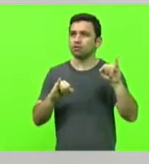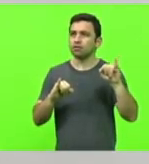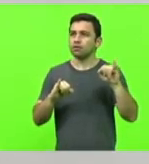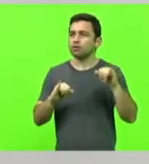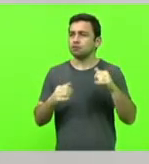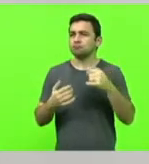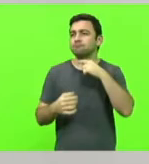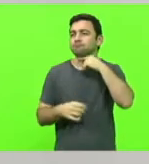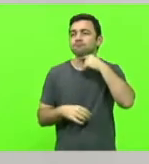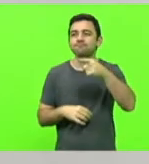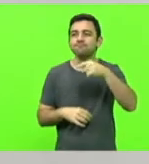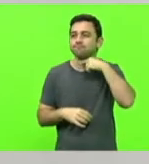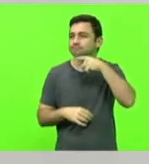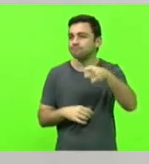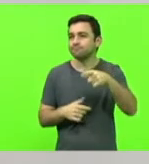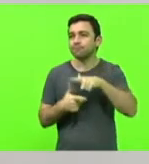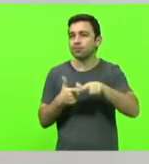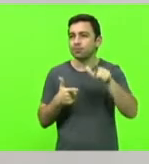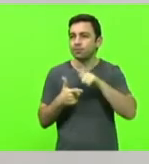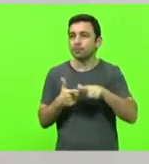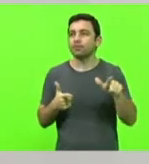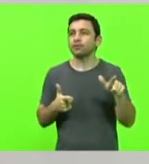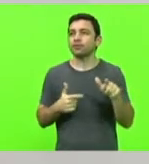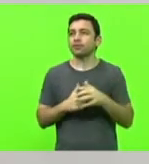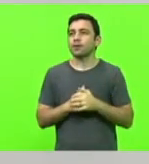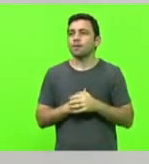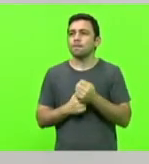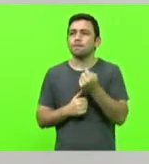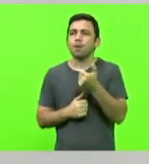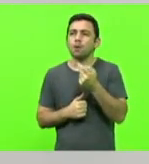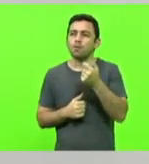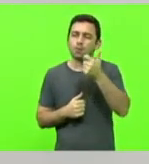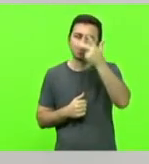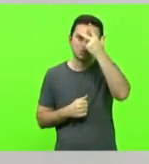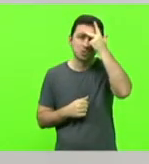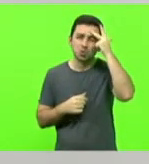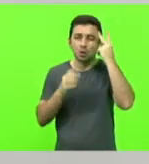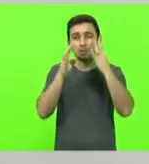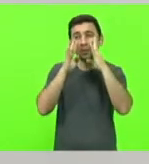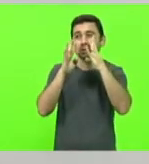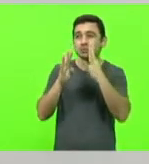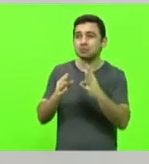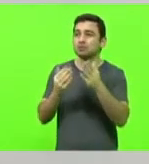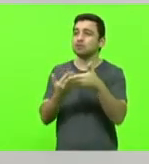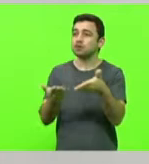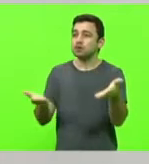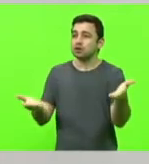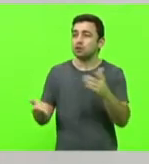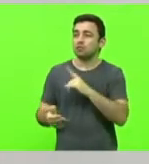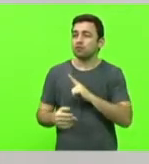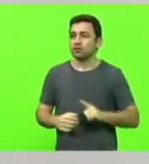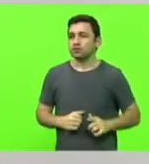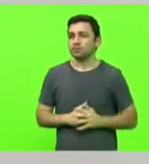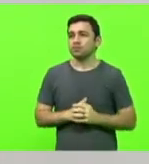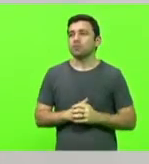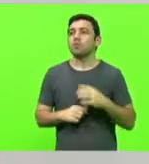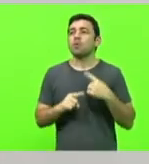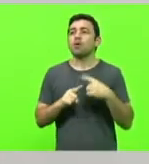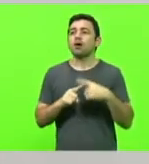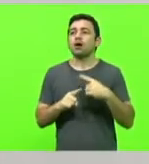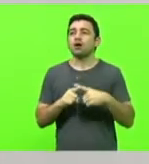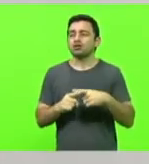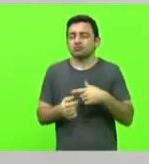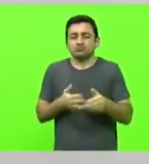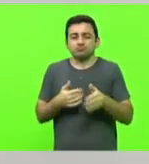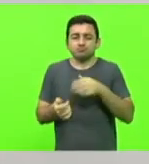surtindo efeito. Pouquíssimas pessoas estão prestando atenção naquilo que vocês estão comunicando, porque não